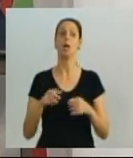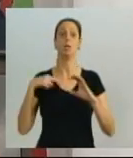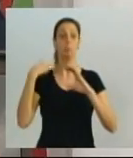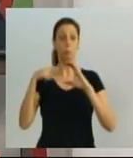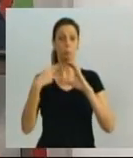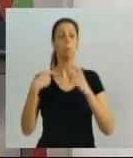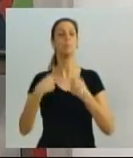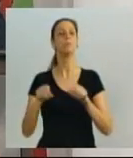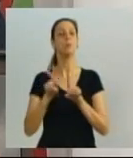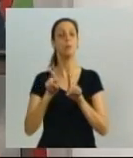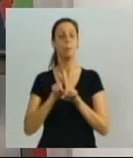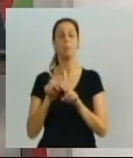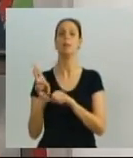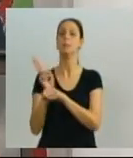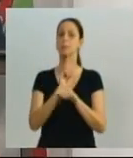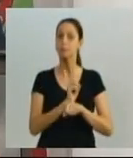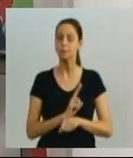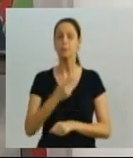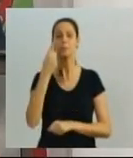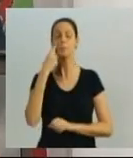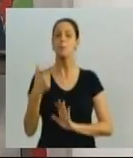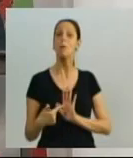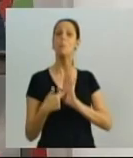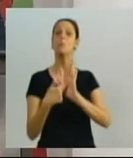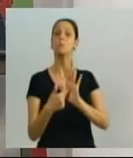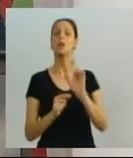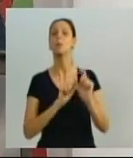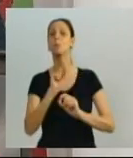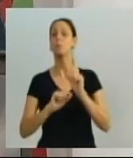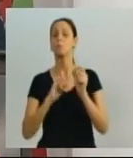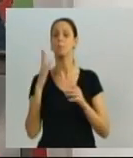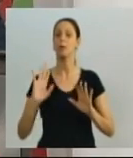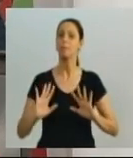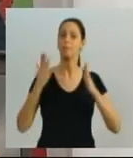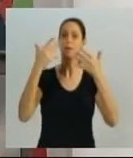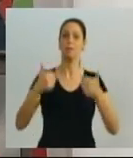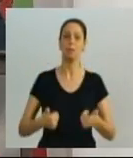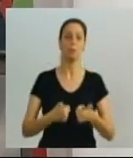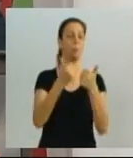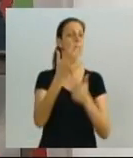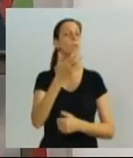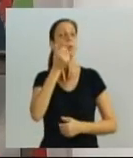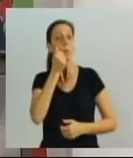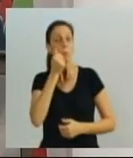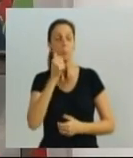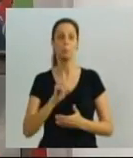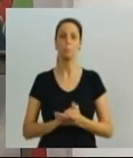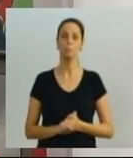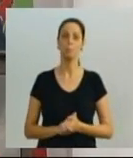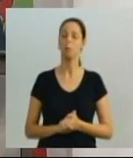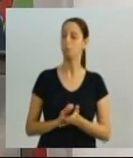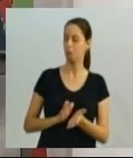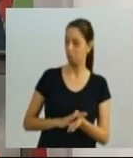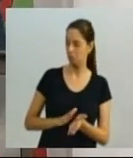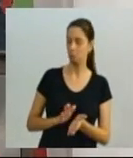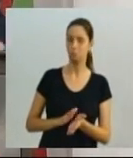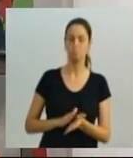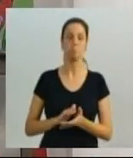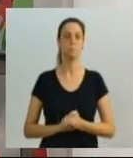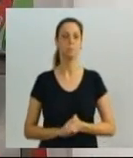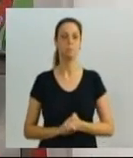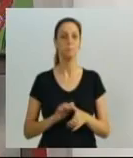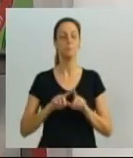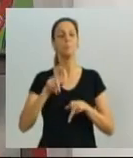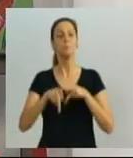mostrar para a população essa situação toda. De lucro. Parabéns, parabéns. Mas o